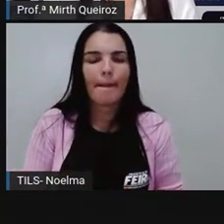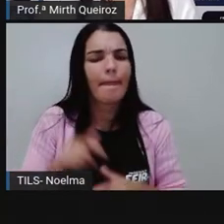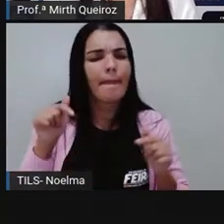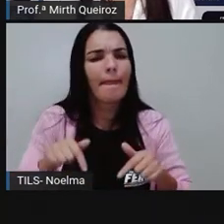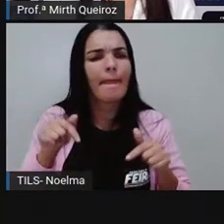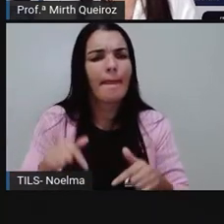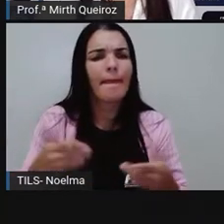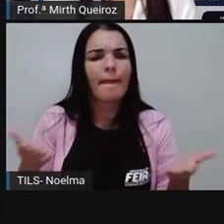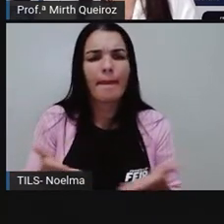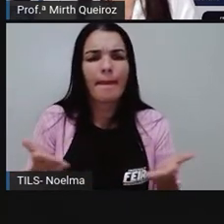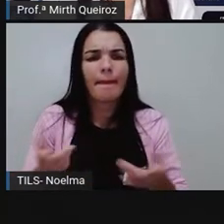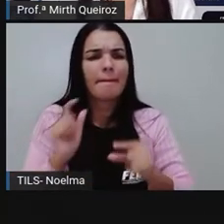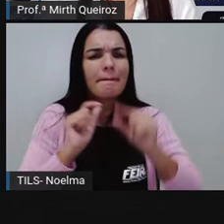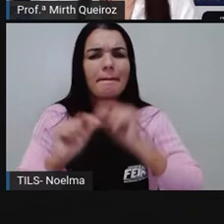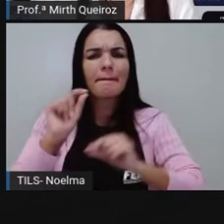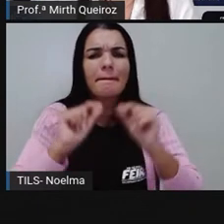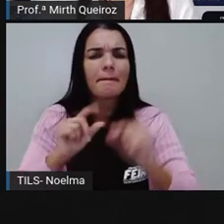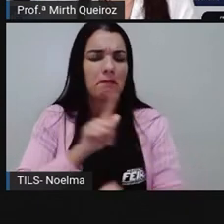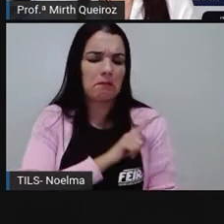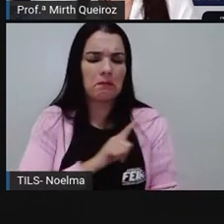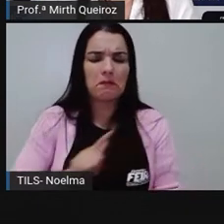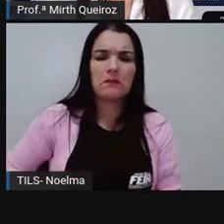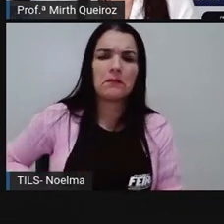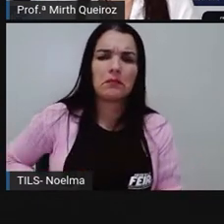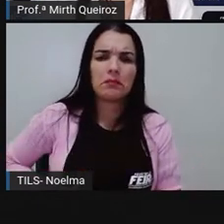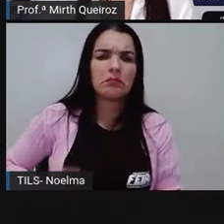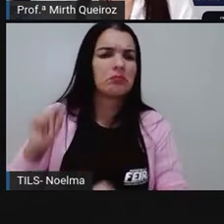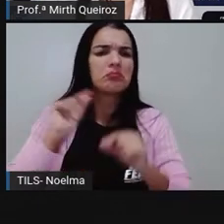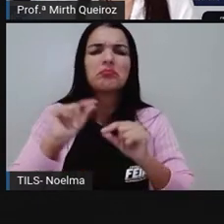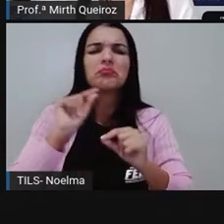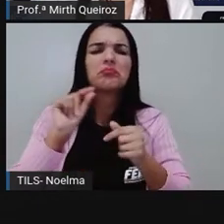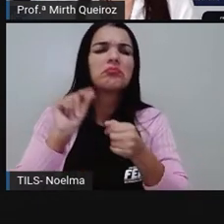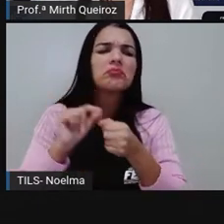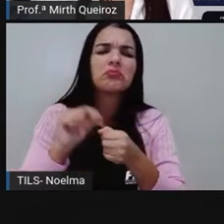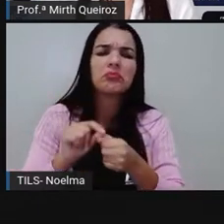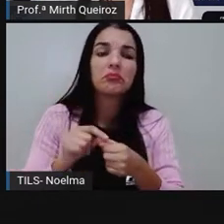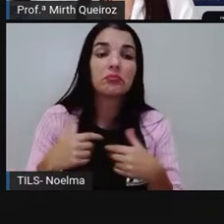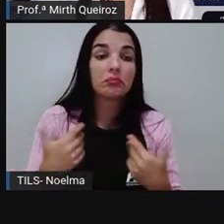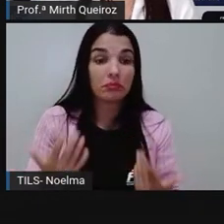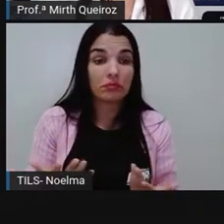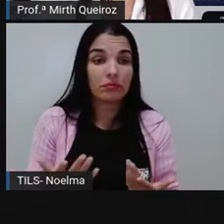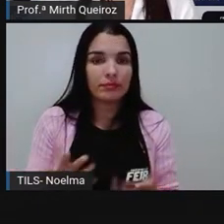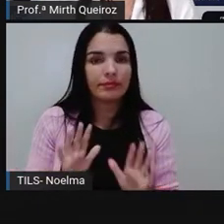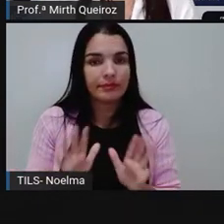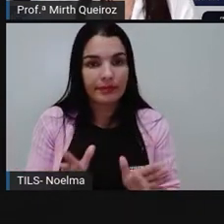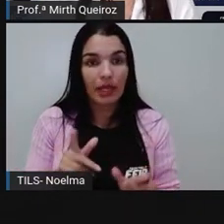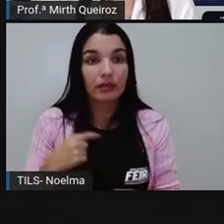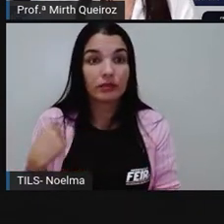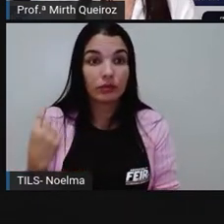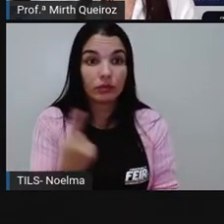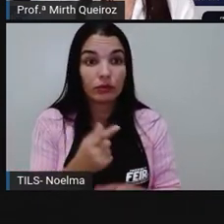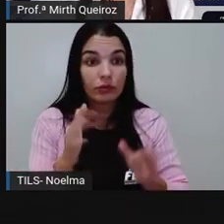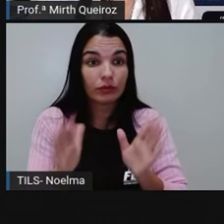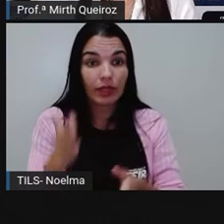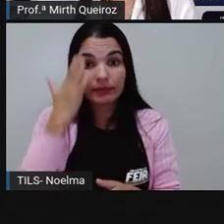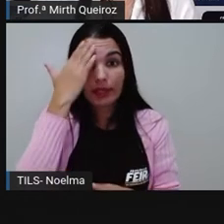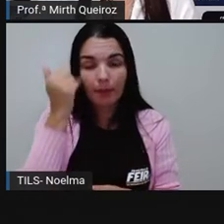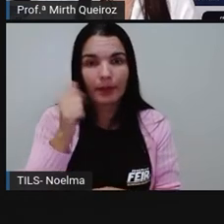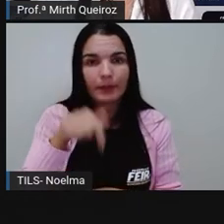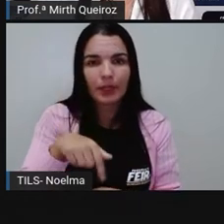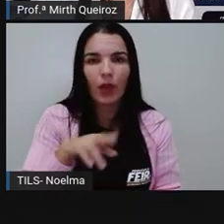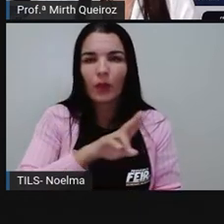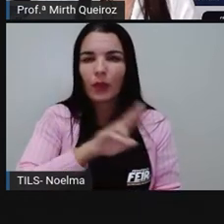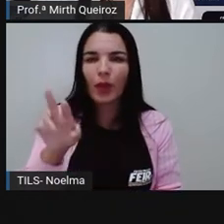E na atualidade, quem é o governador? O que que ele faz? Nós já sabemos que o nosso governador é